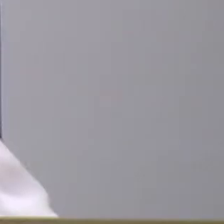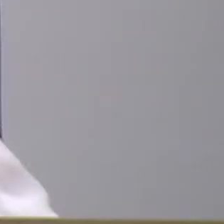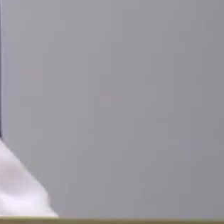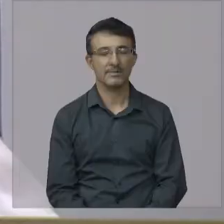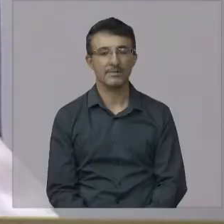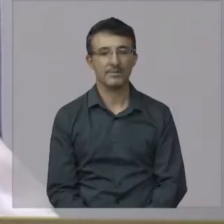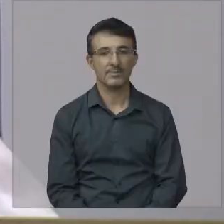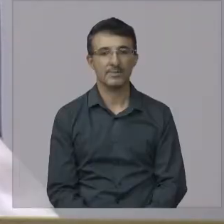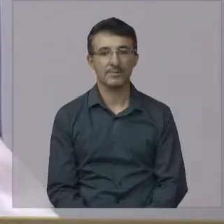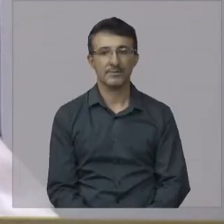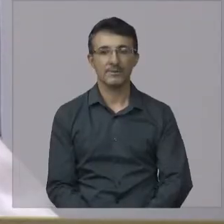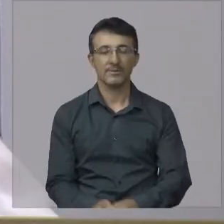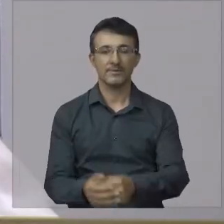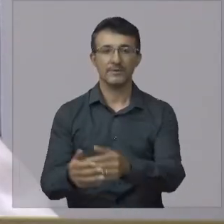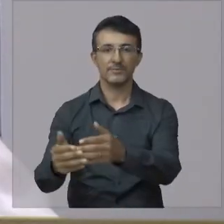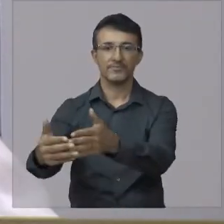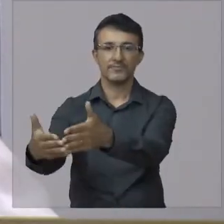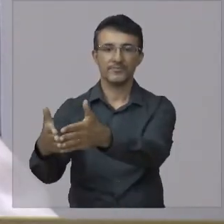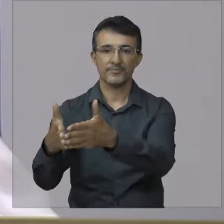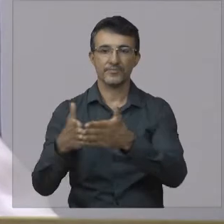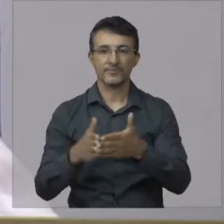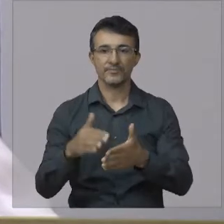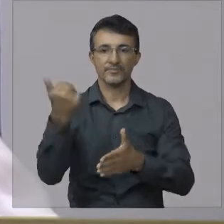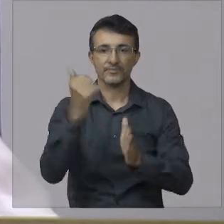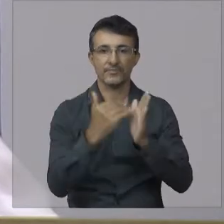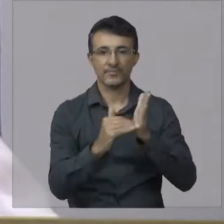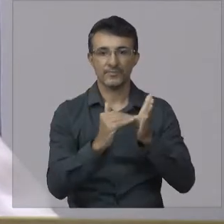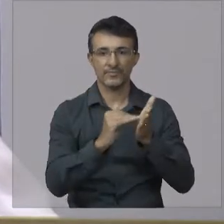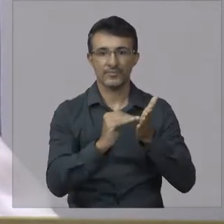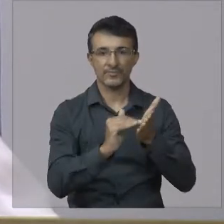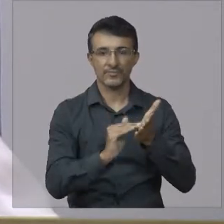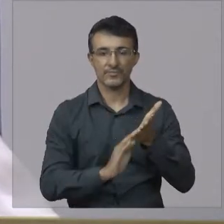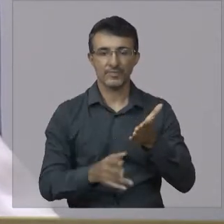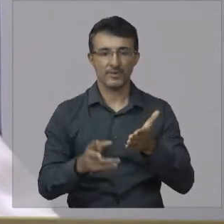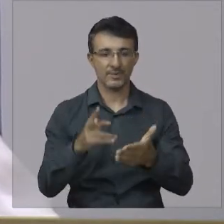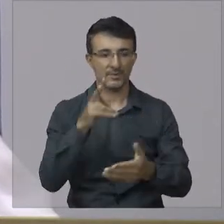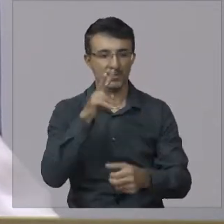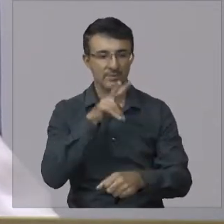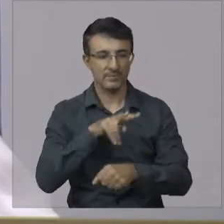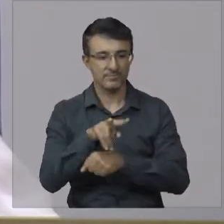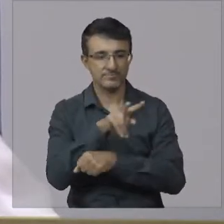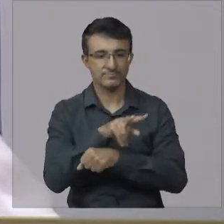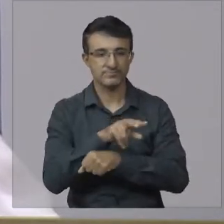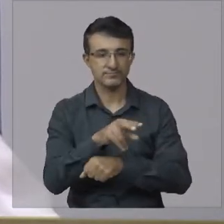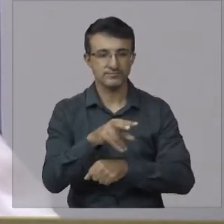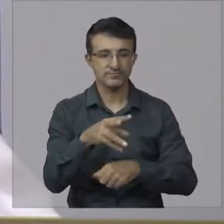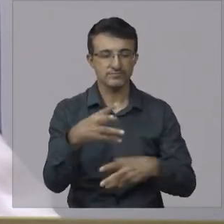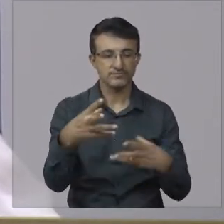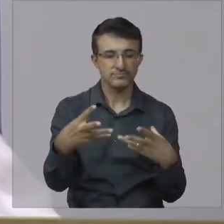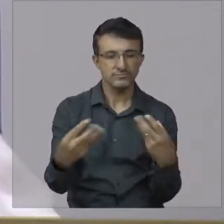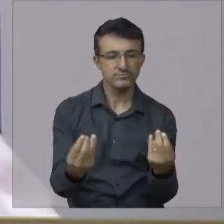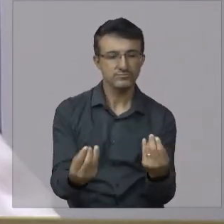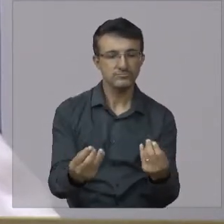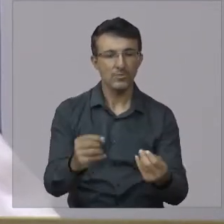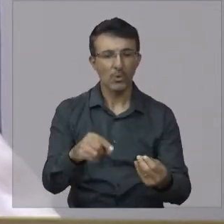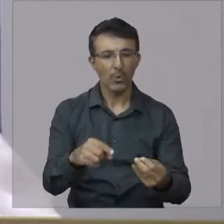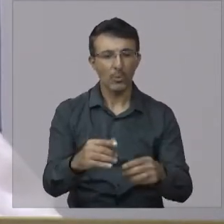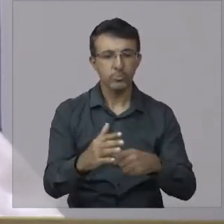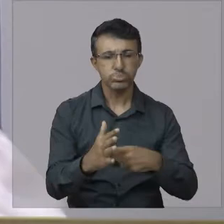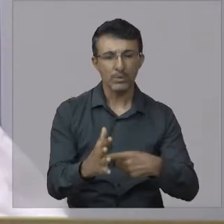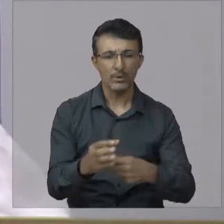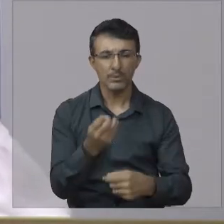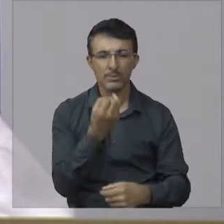Solicito ao primeiro secretário que vistorie e dê publicidade às condições da utilização da urna para que tenha início